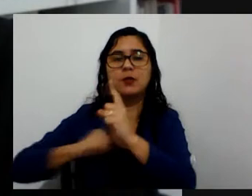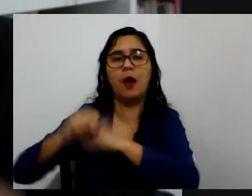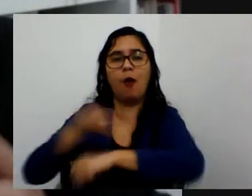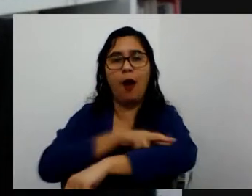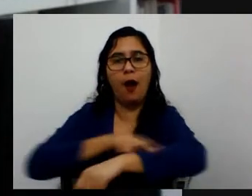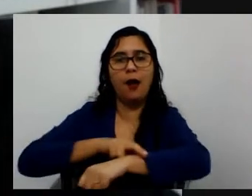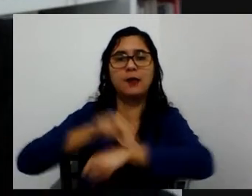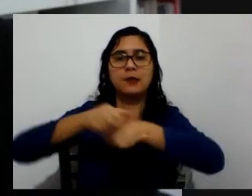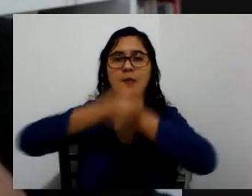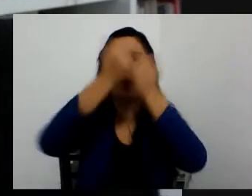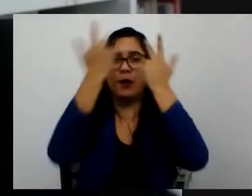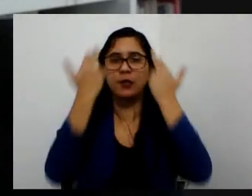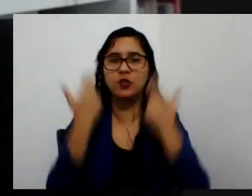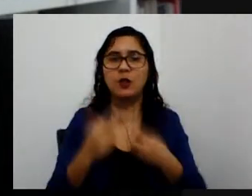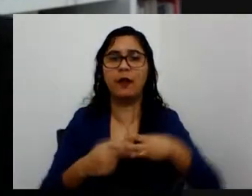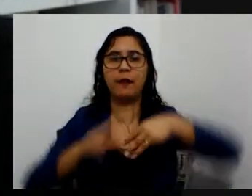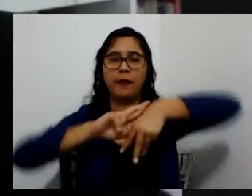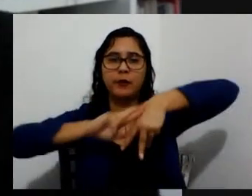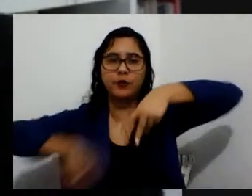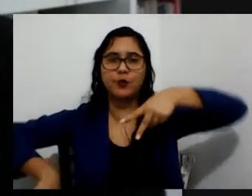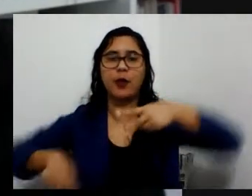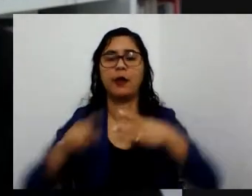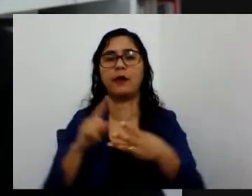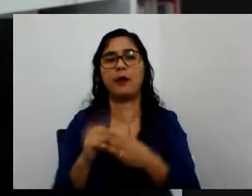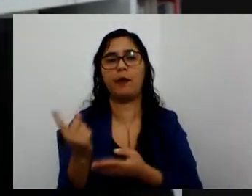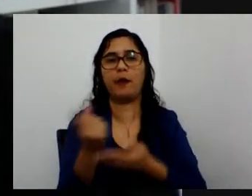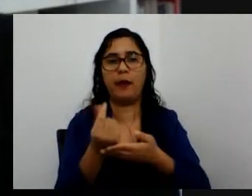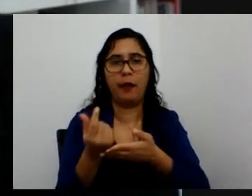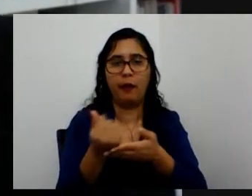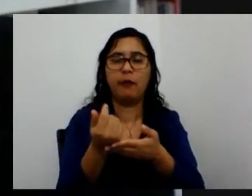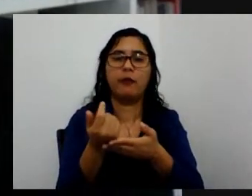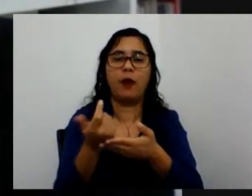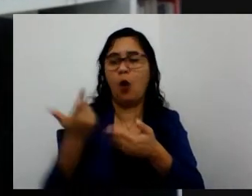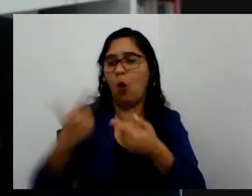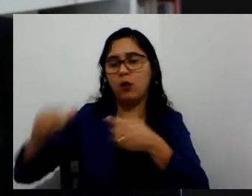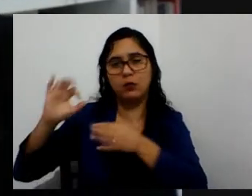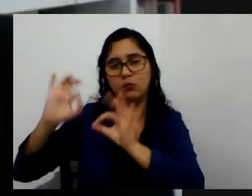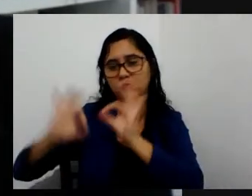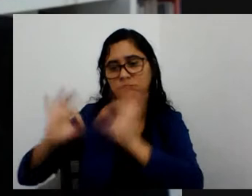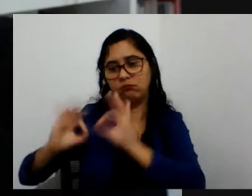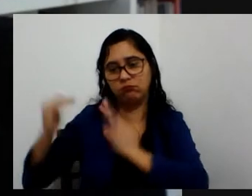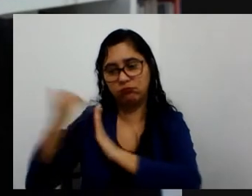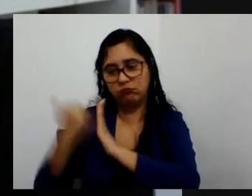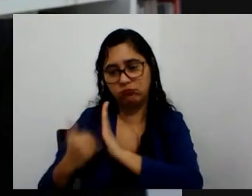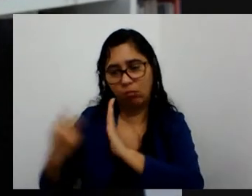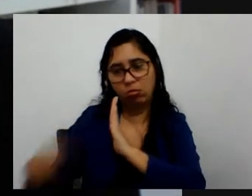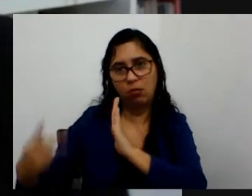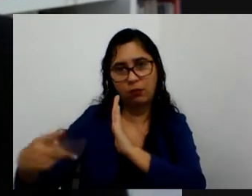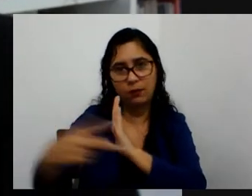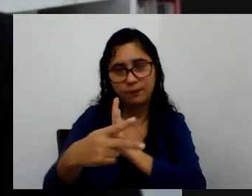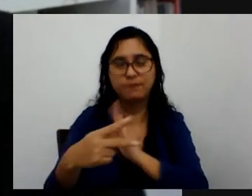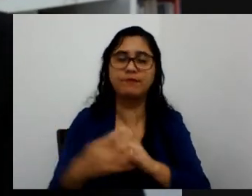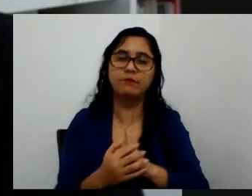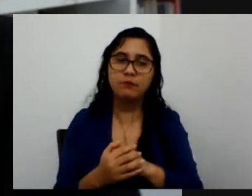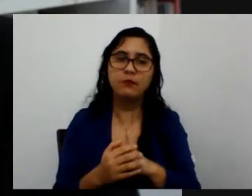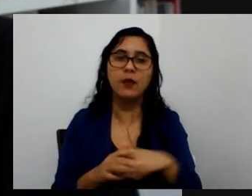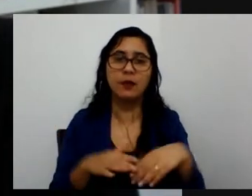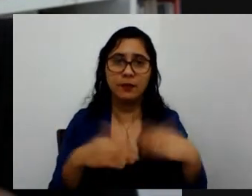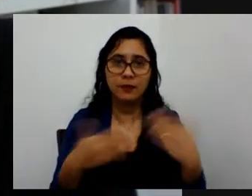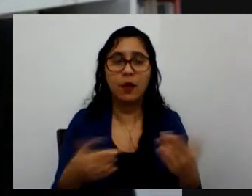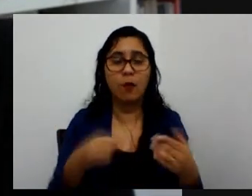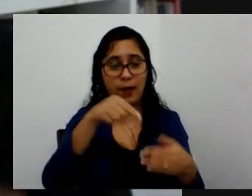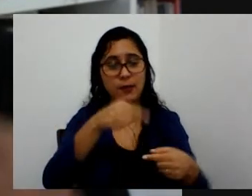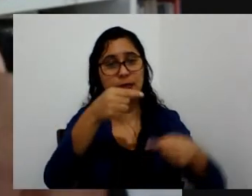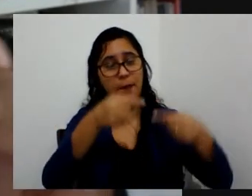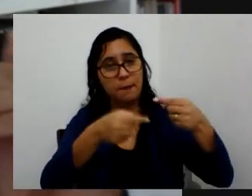etnia, de gênero, de renda e outros mais que os programas queiram implementar. Portanto, a implementação dessa política